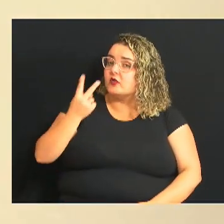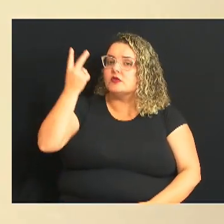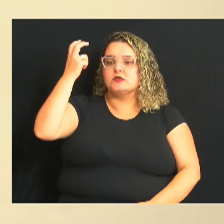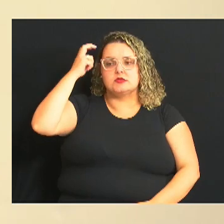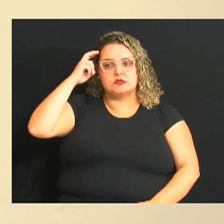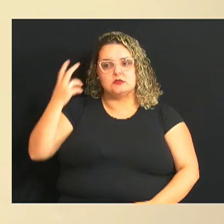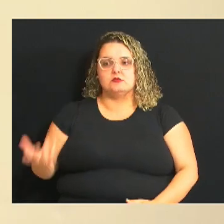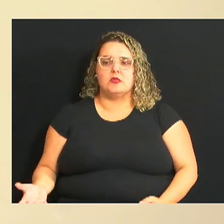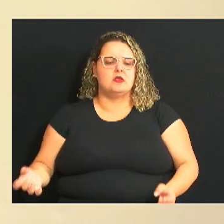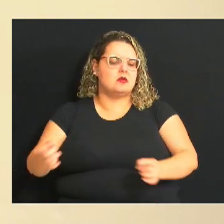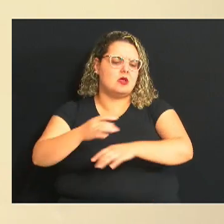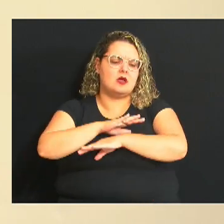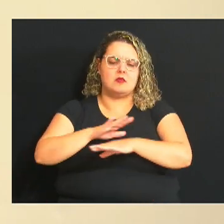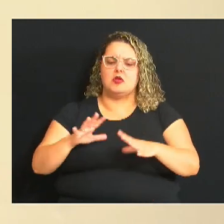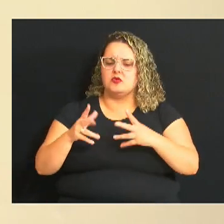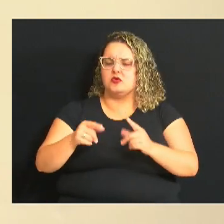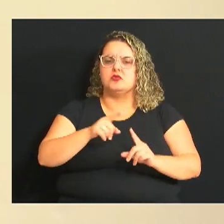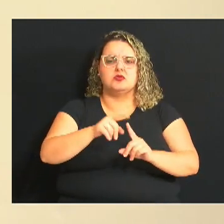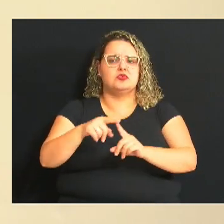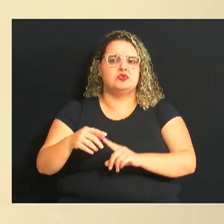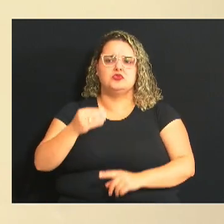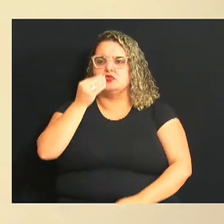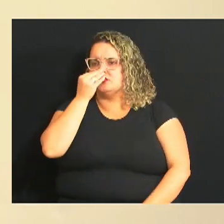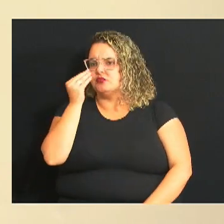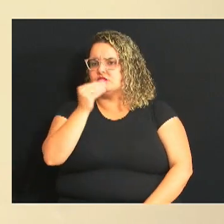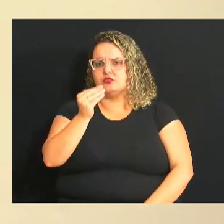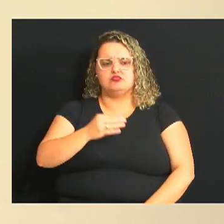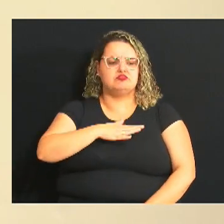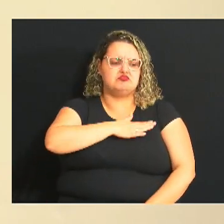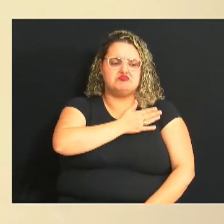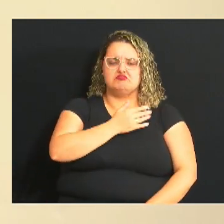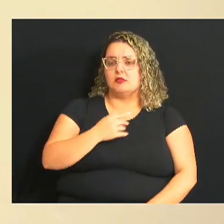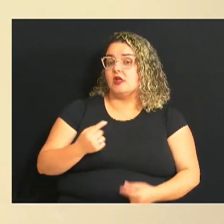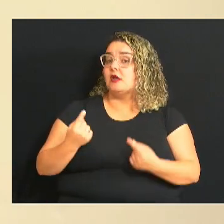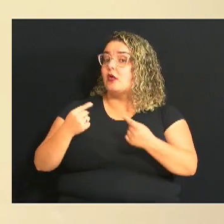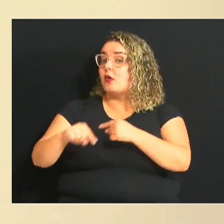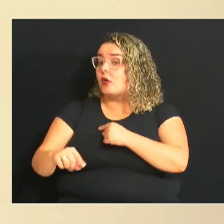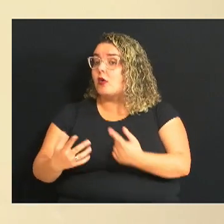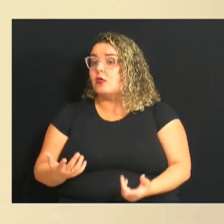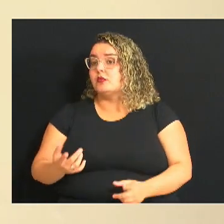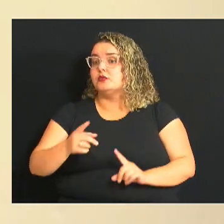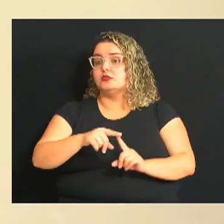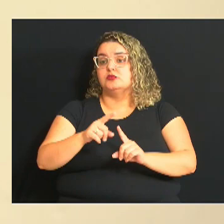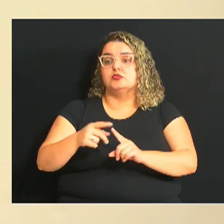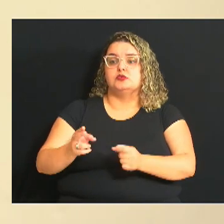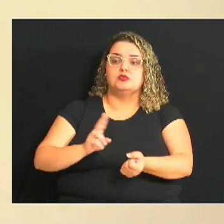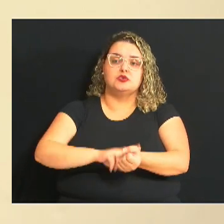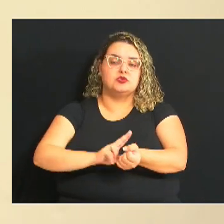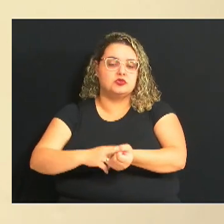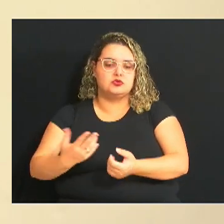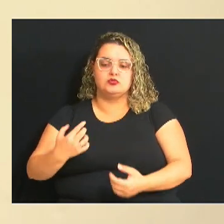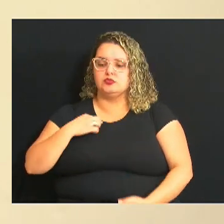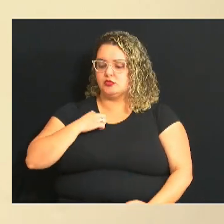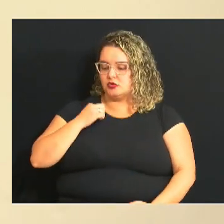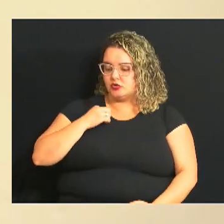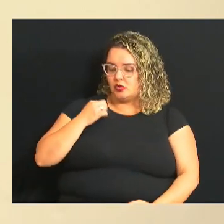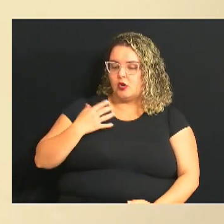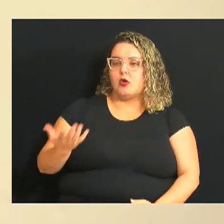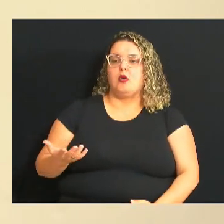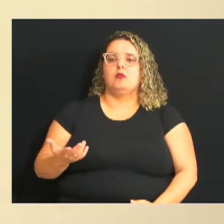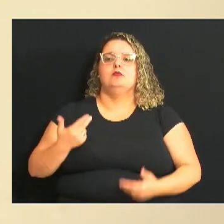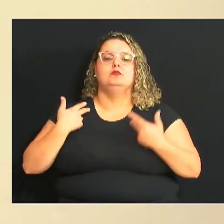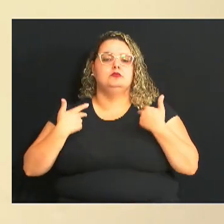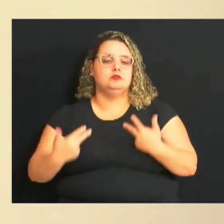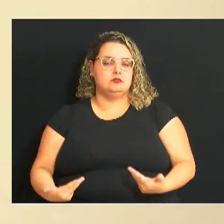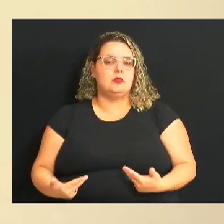tipo de preconceito, todo tipo de situações que são contrárias a um tipo de ritmo, um tipo de vestimenta, um tipo de indumentária um